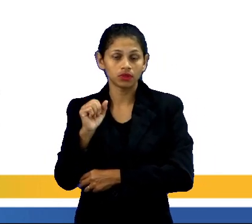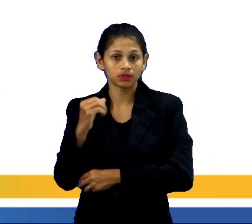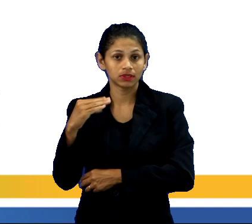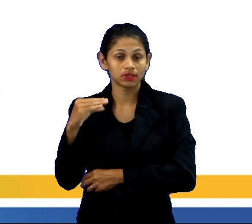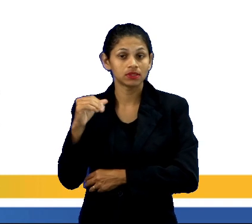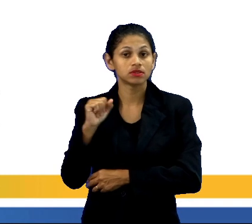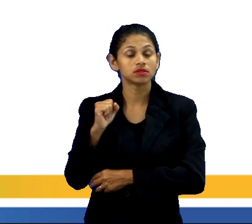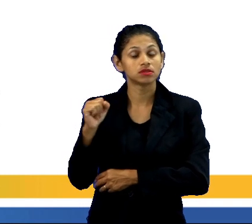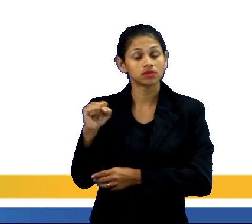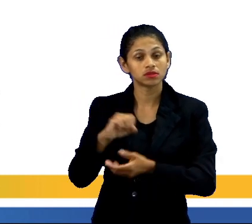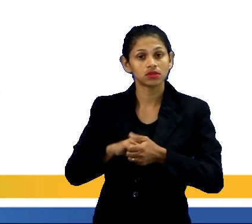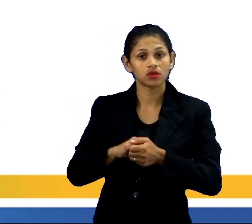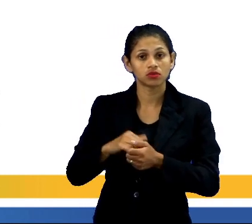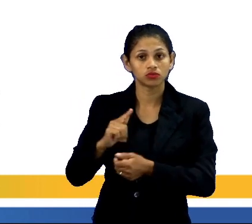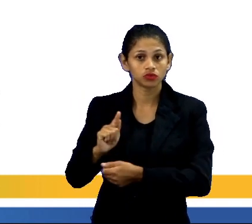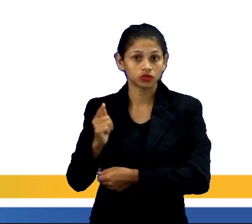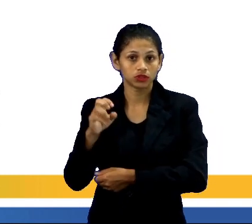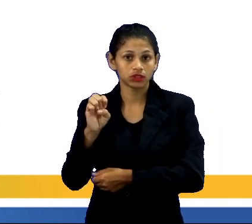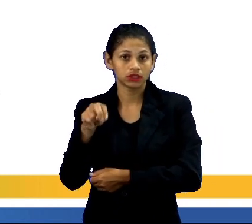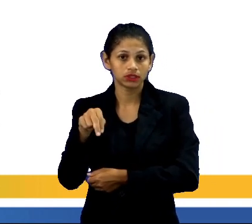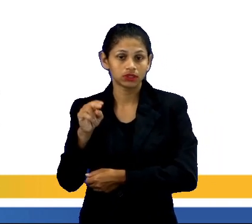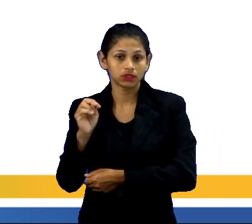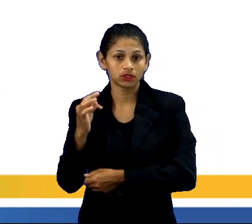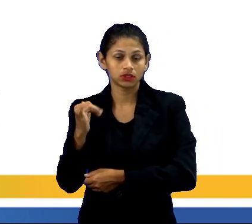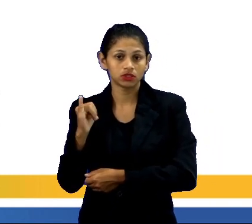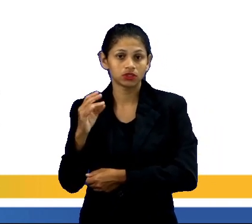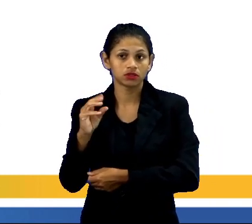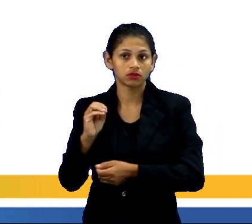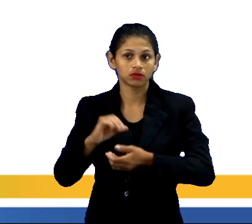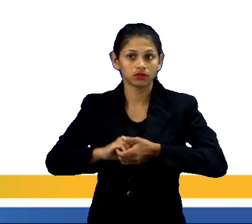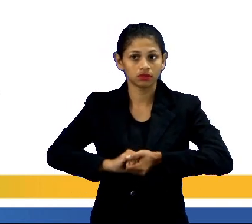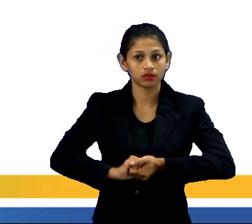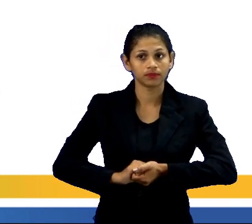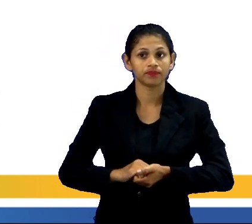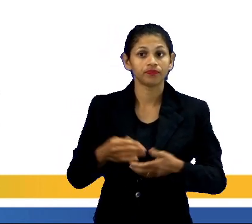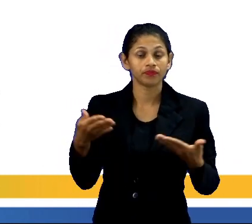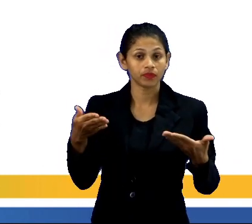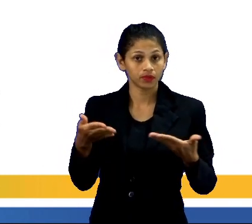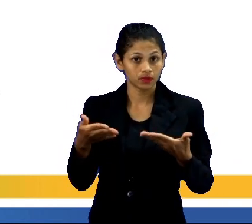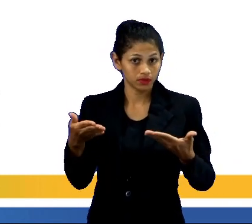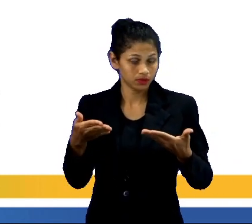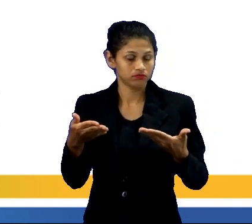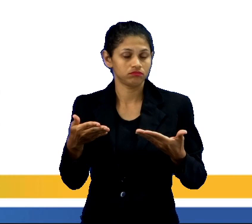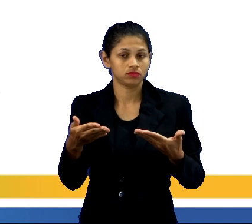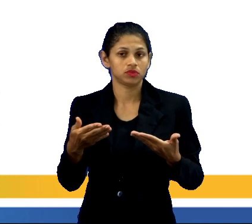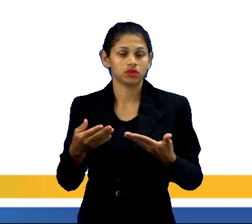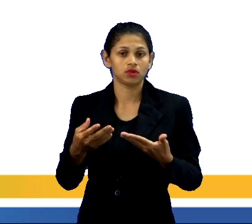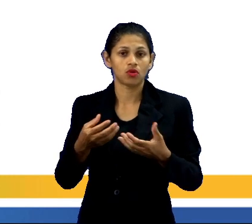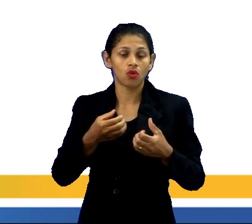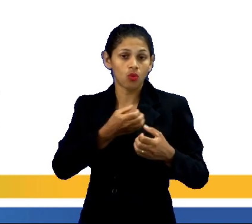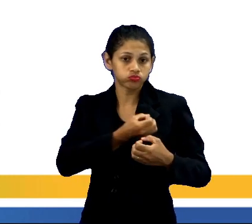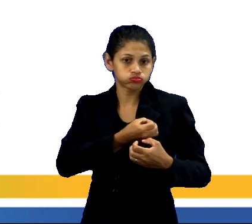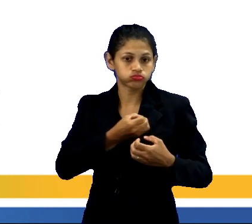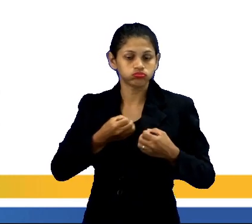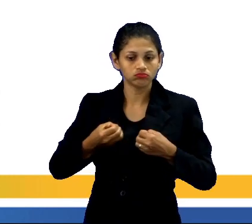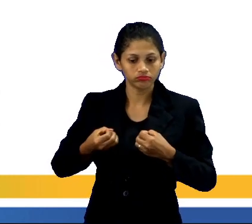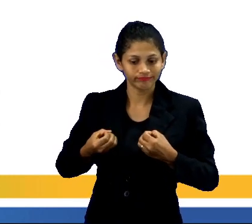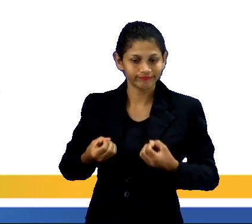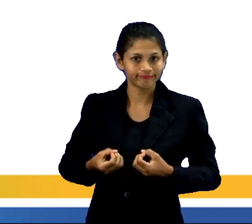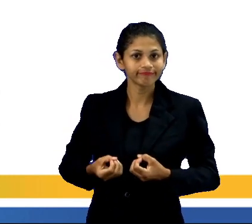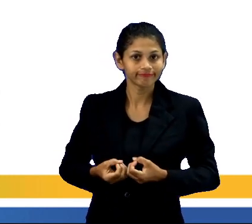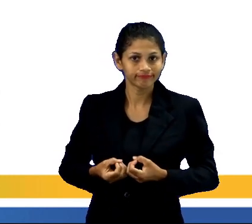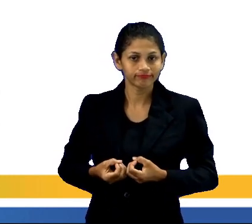tumores malignos, eles vão desenvolver mecanismos que vão fazer com que esses tumores cresçam ali no nosso